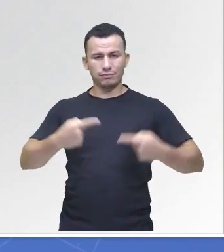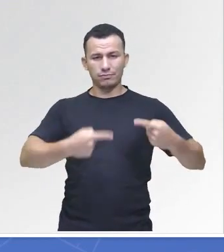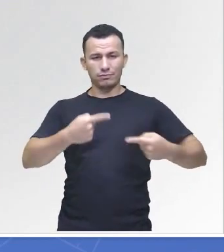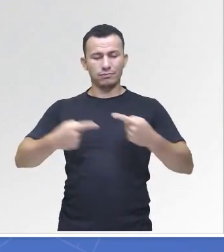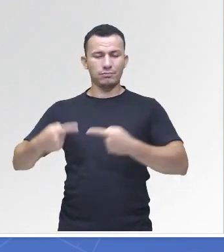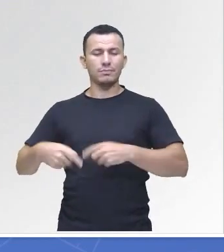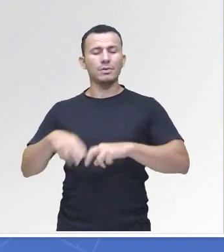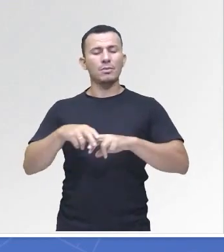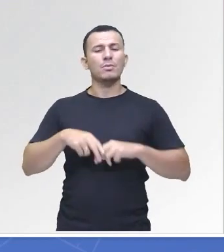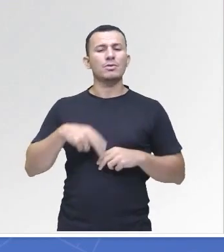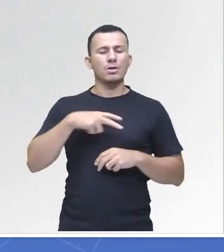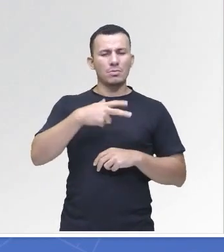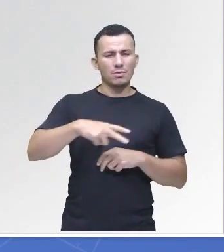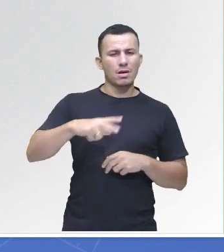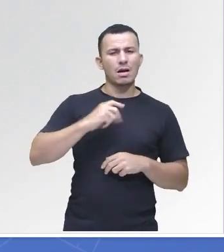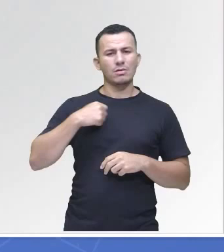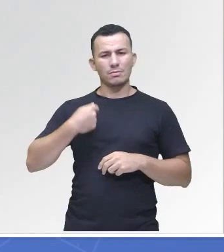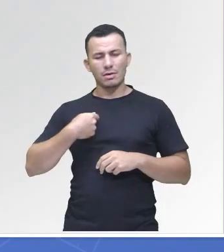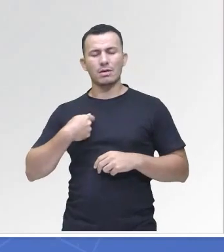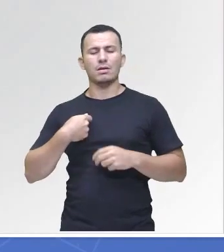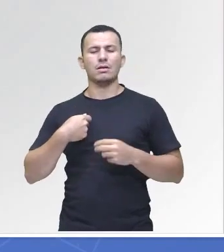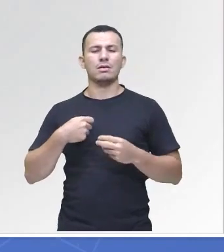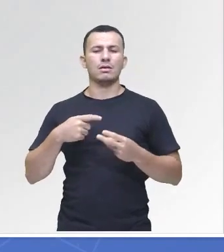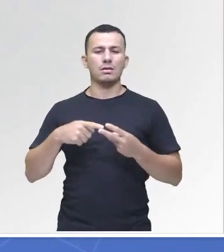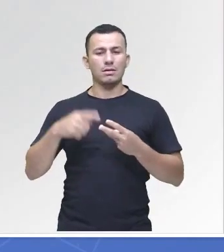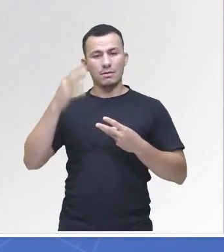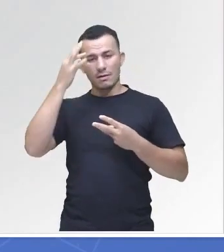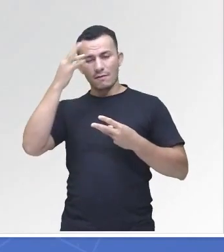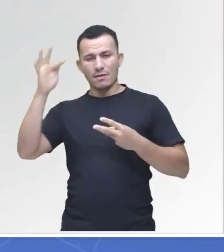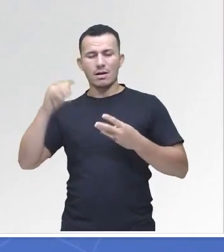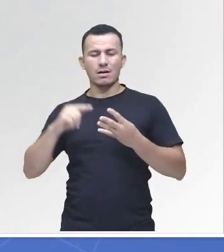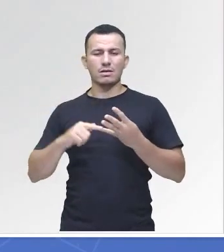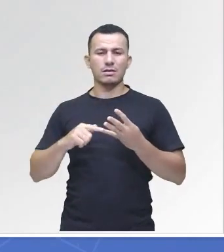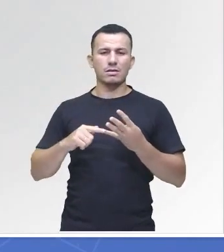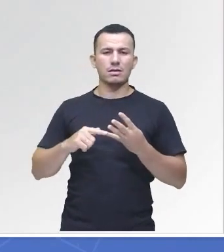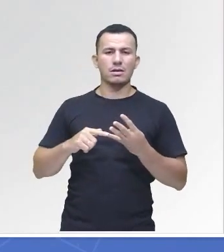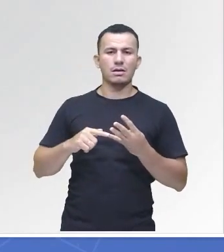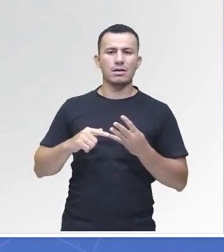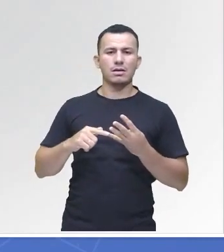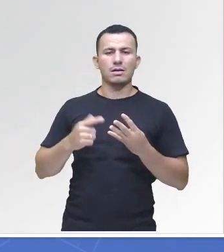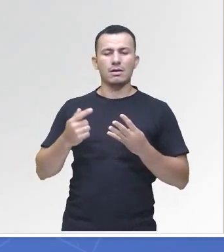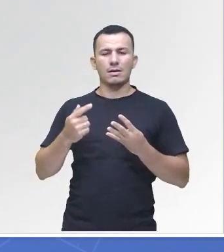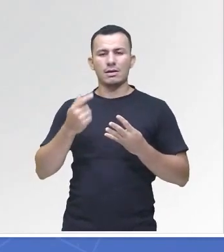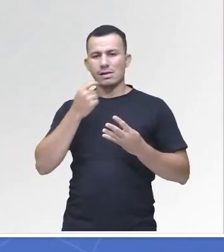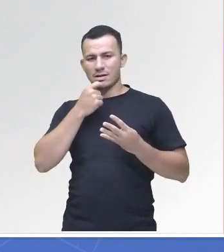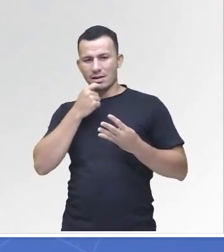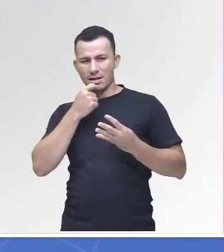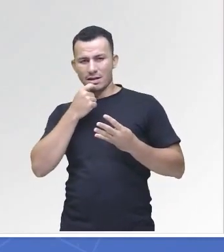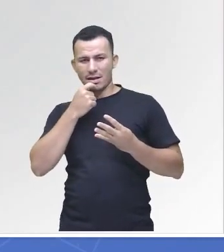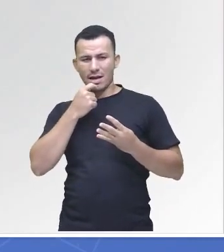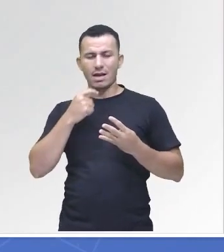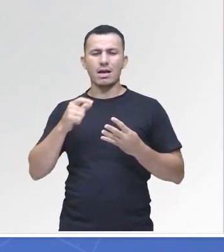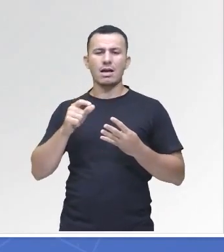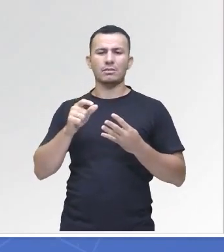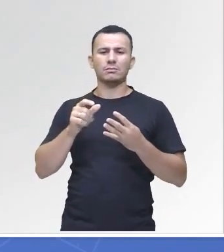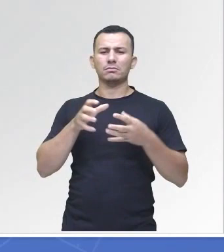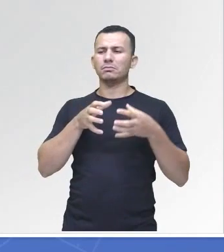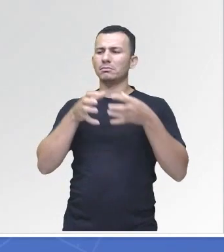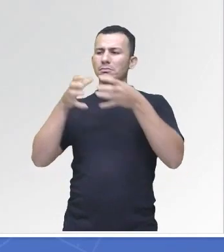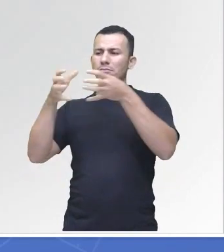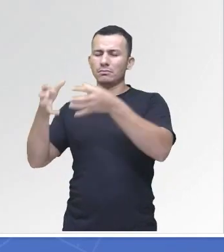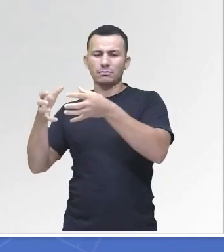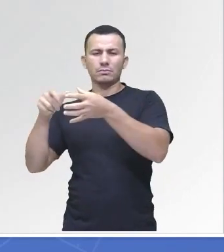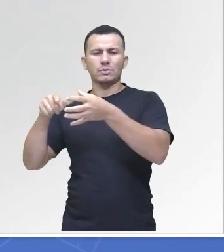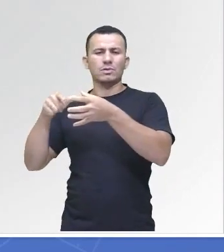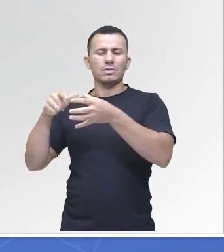Portugal, Espanha, França, Inglaterra vão se unificar lá pelo século